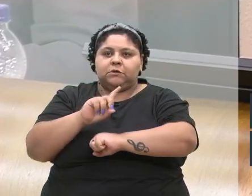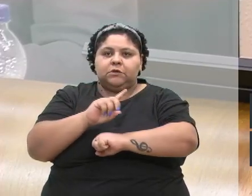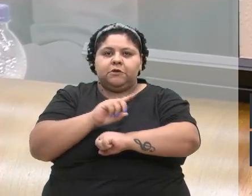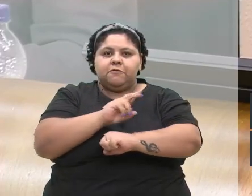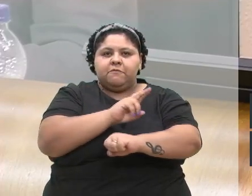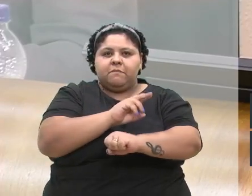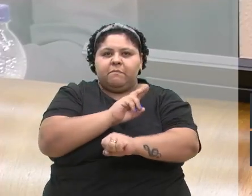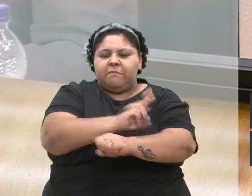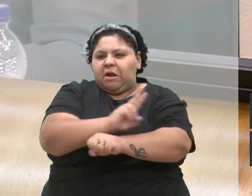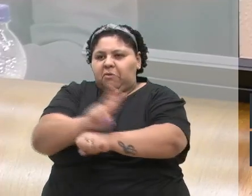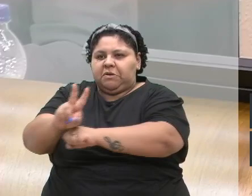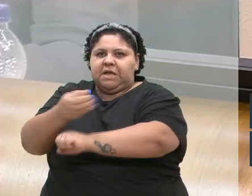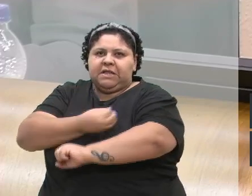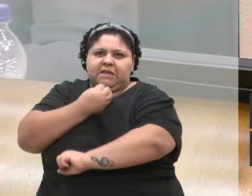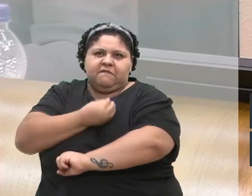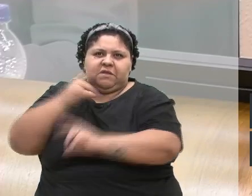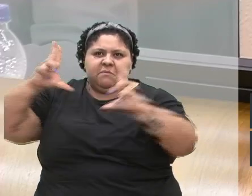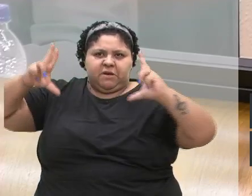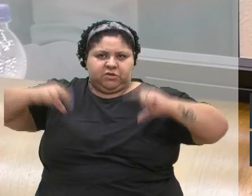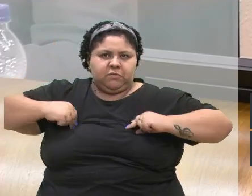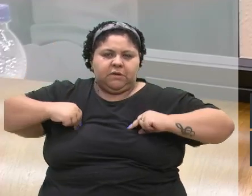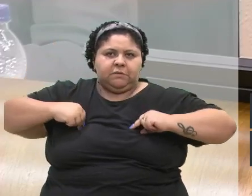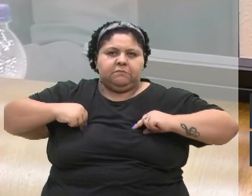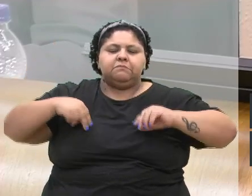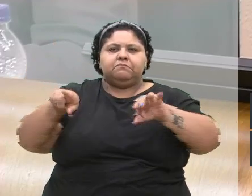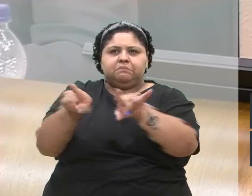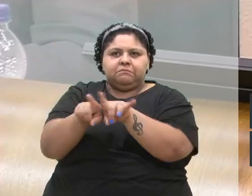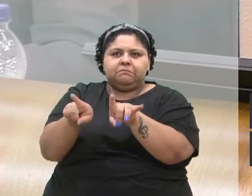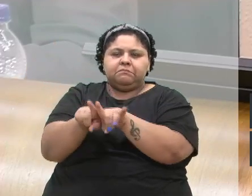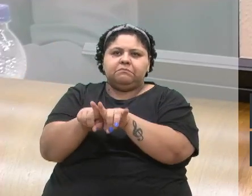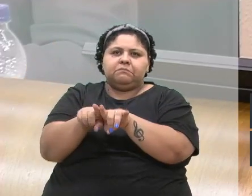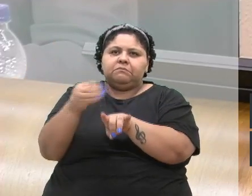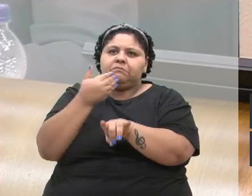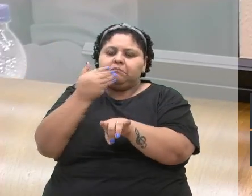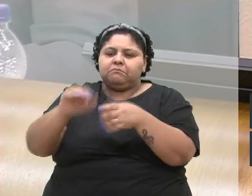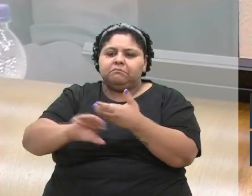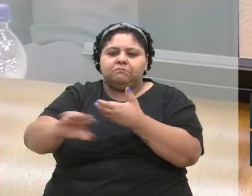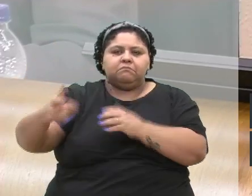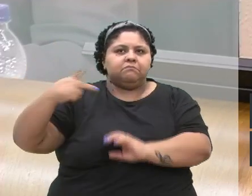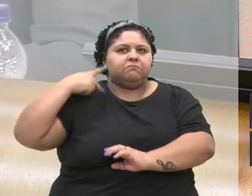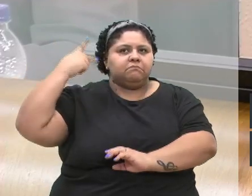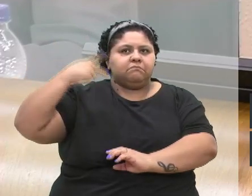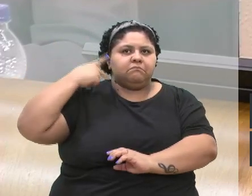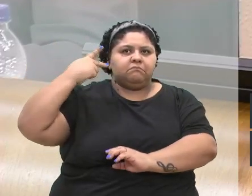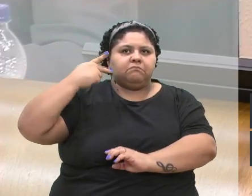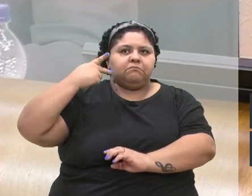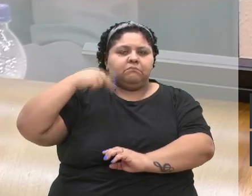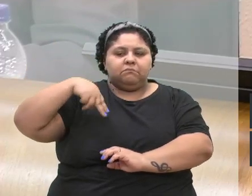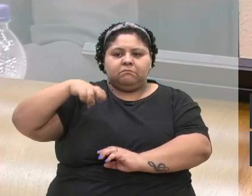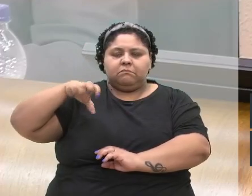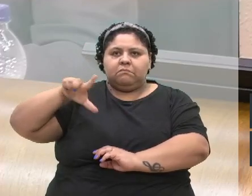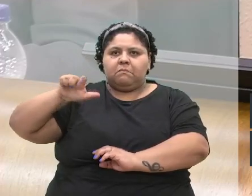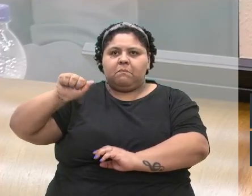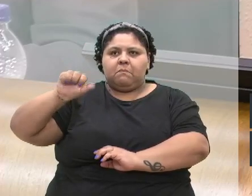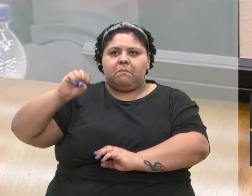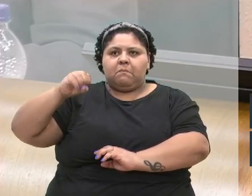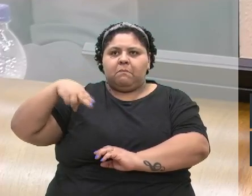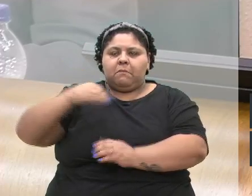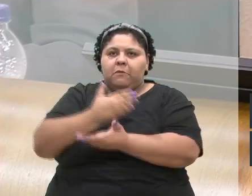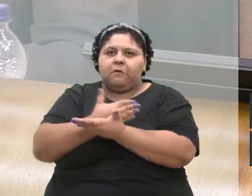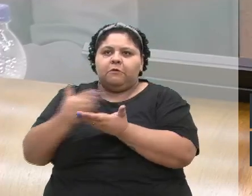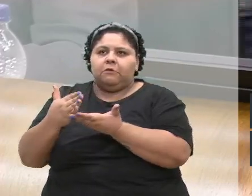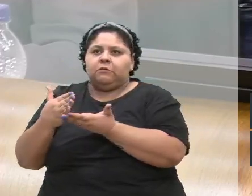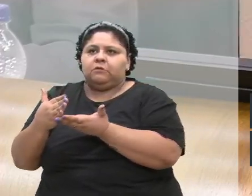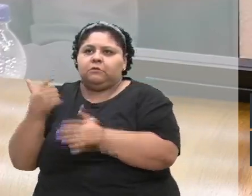requerimento 6/24 Considerando o requerimento de pedir de licença do Vereador Nelson Acioli quto suplente do PSB para assumir